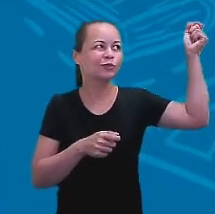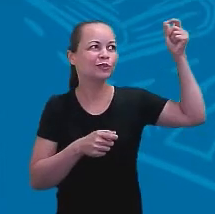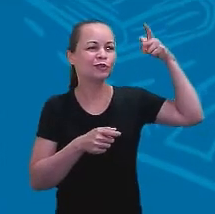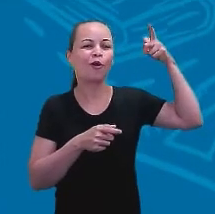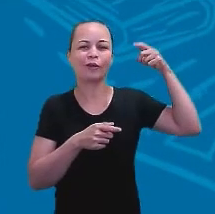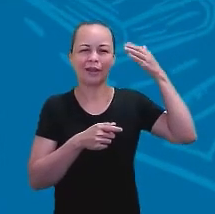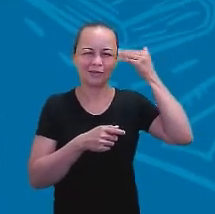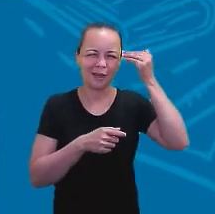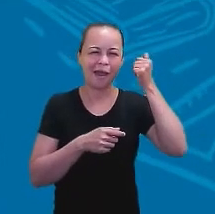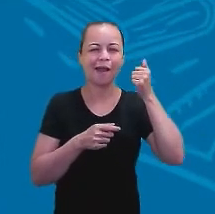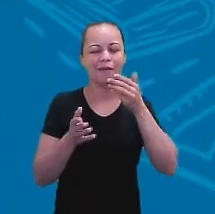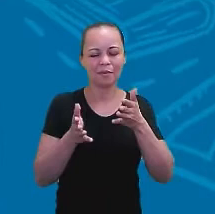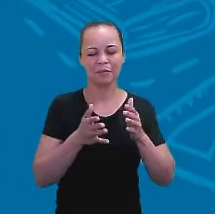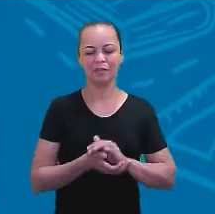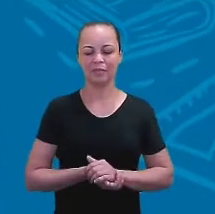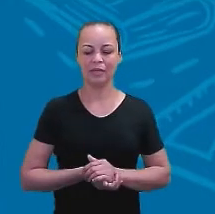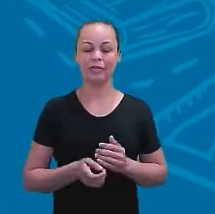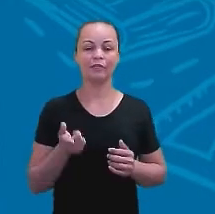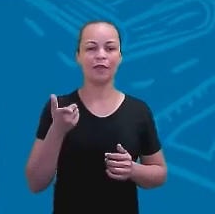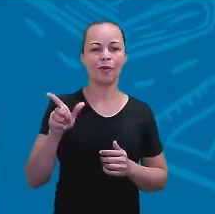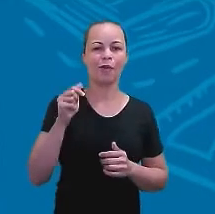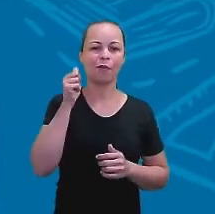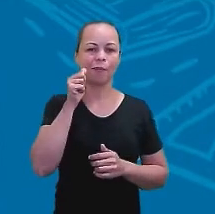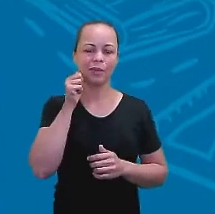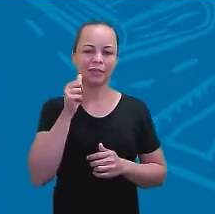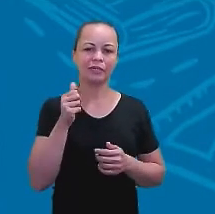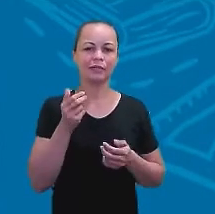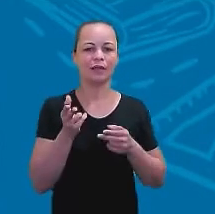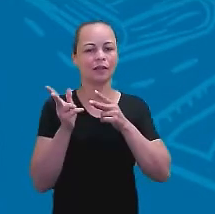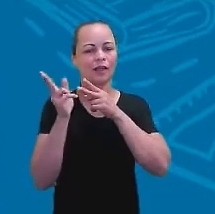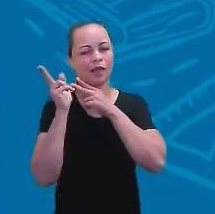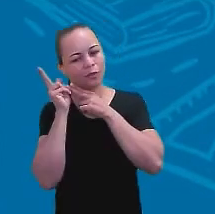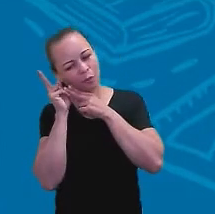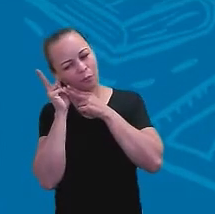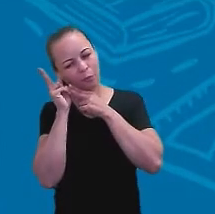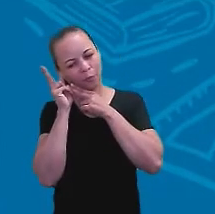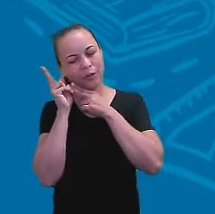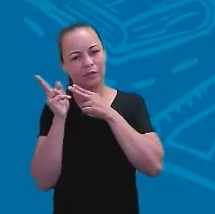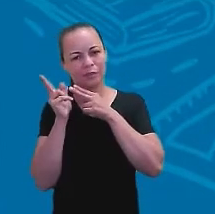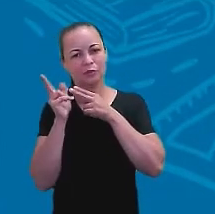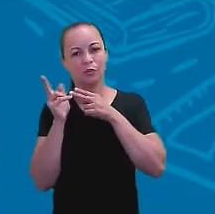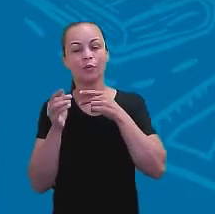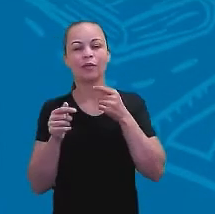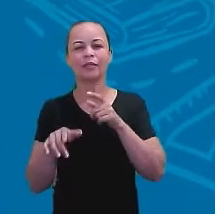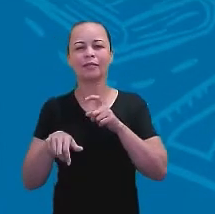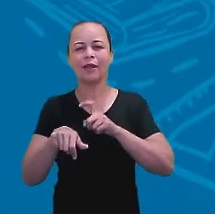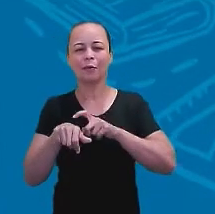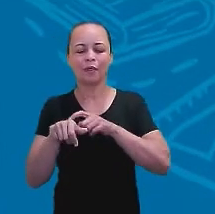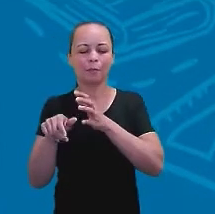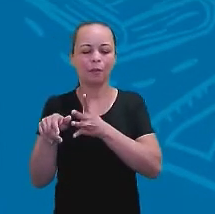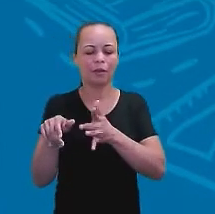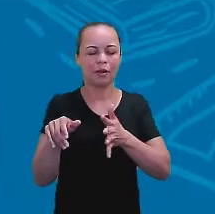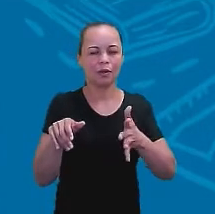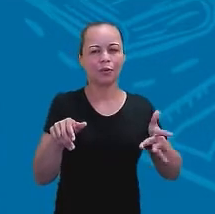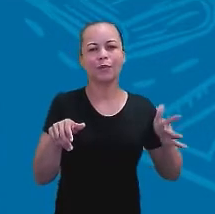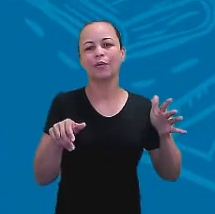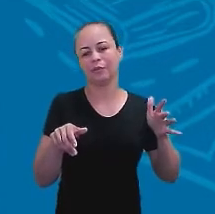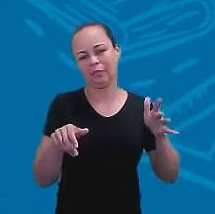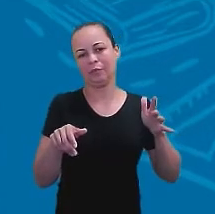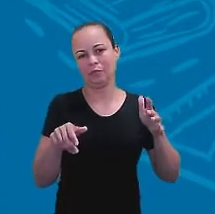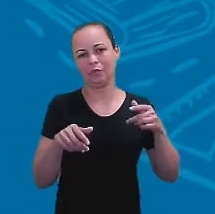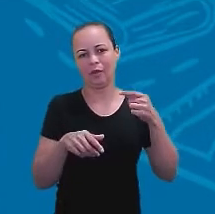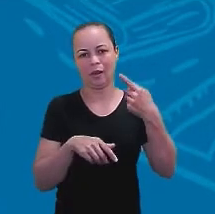está tendo ao sol, e a gente tem uma outra ali que está dormindo, que está cochilando e que está perdendo a noção de quanto tempo ali